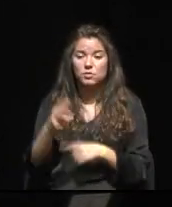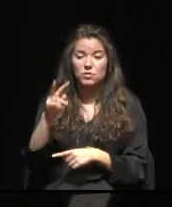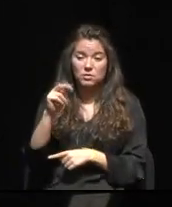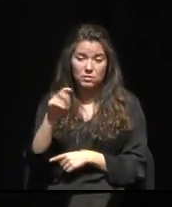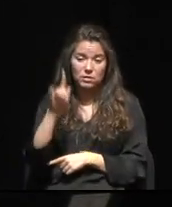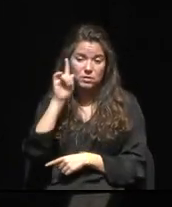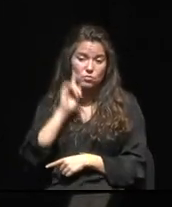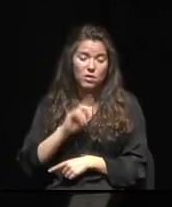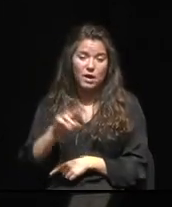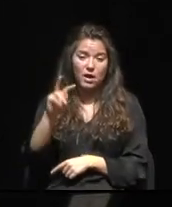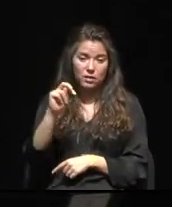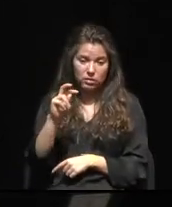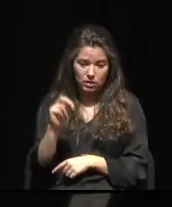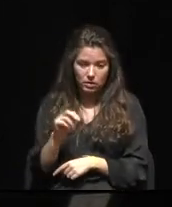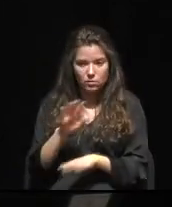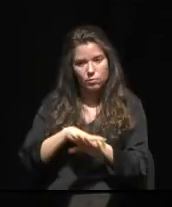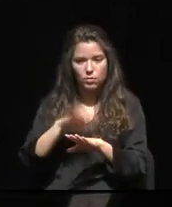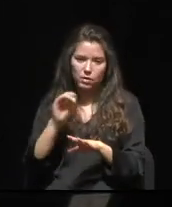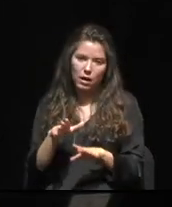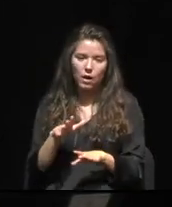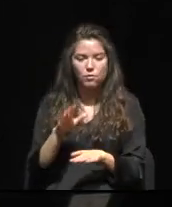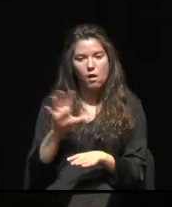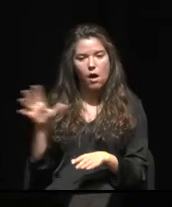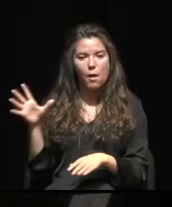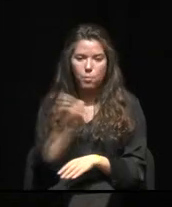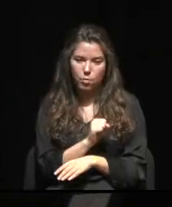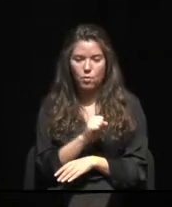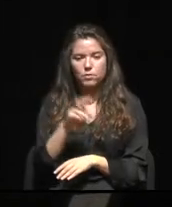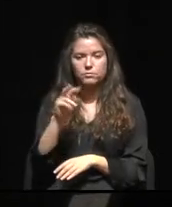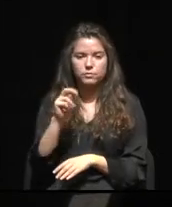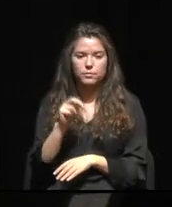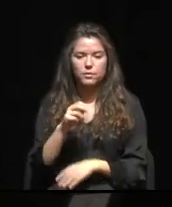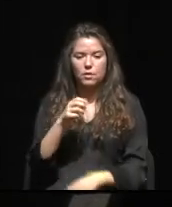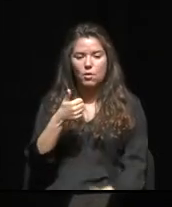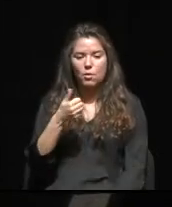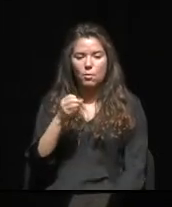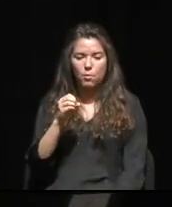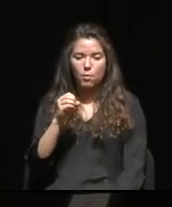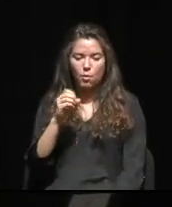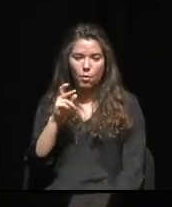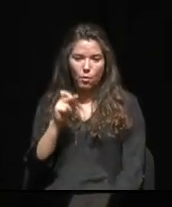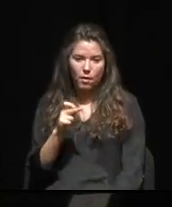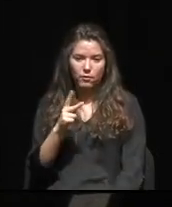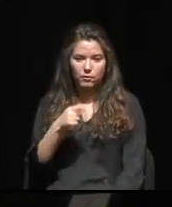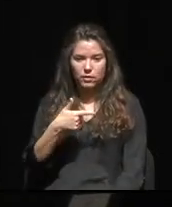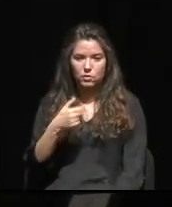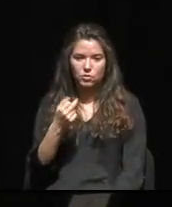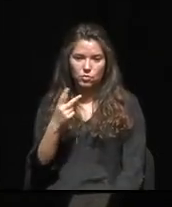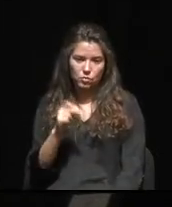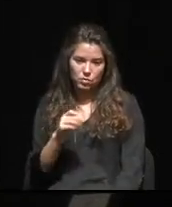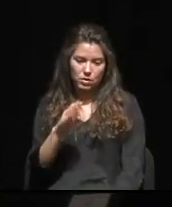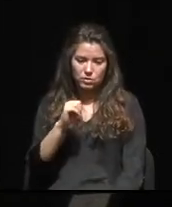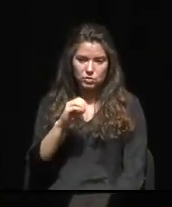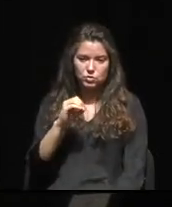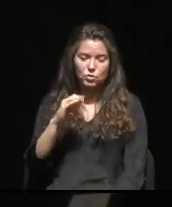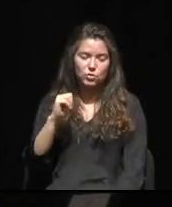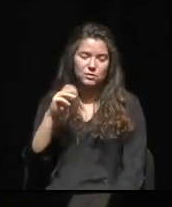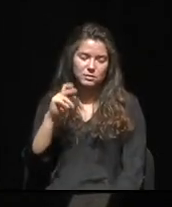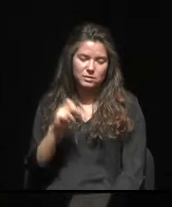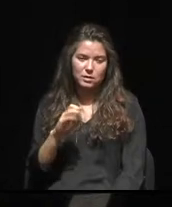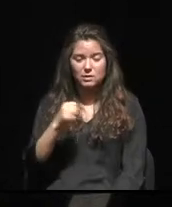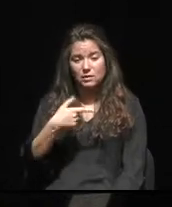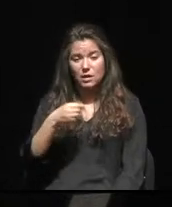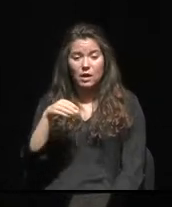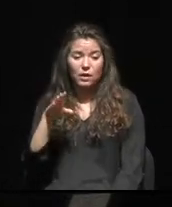mulheres sobre o alegado a sédio do investigador Boaventura Sousa Santos só é pena que nesse caso nada o